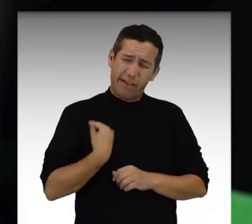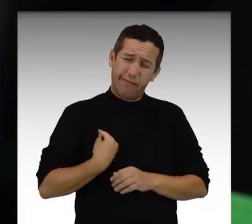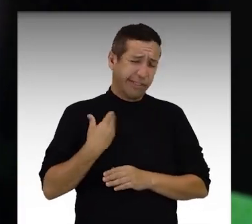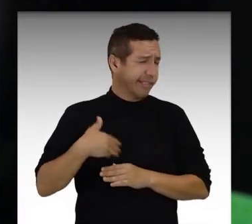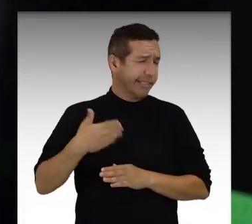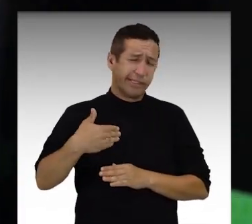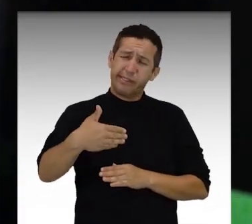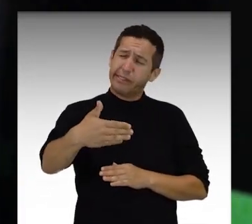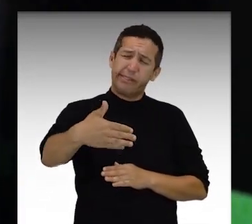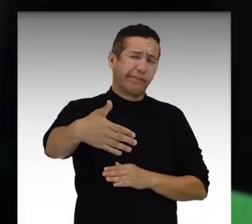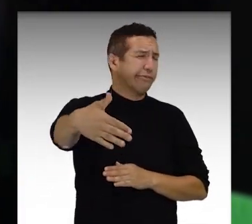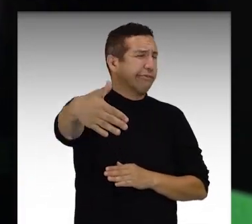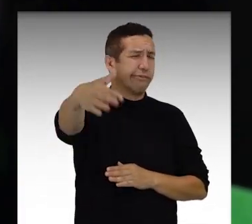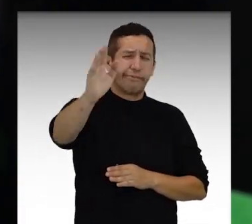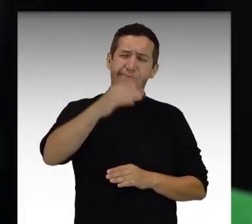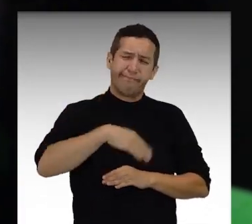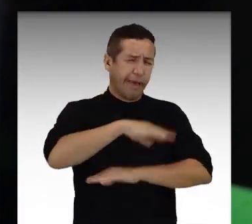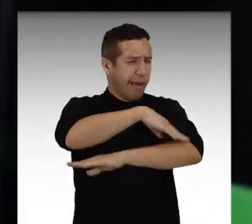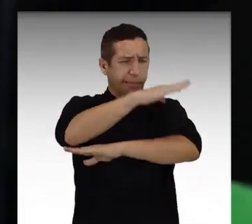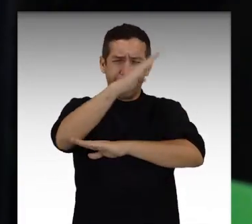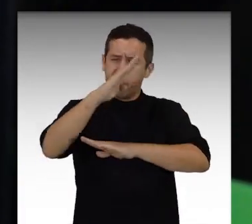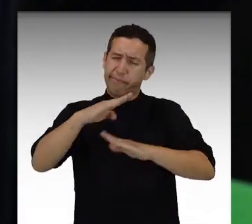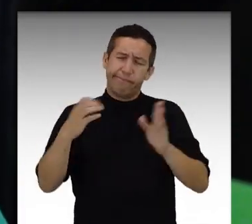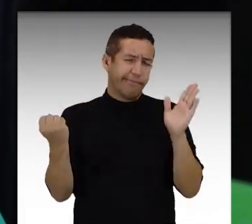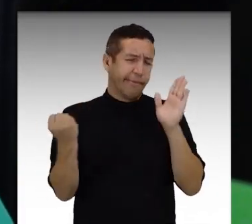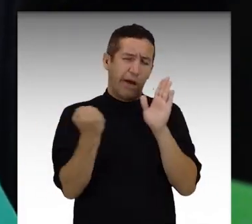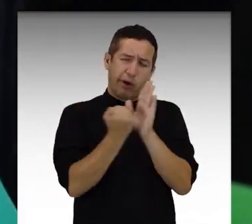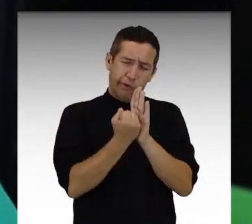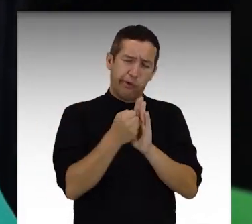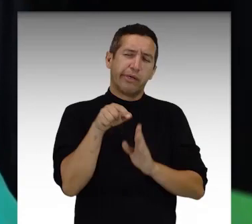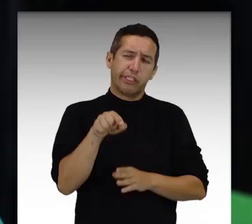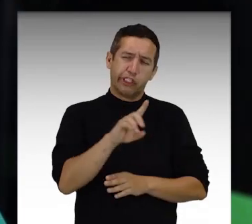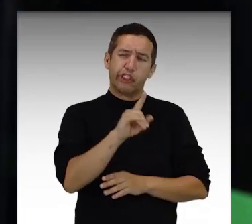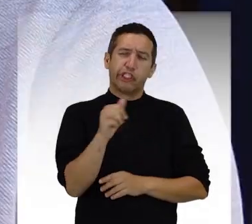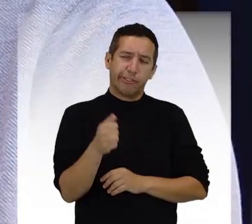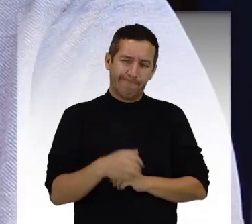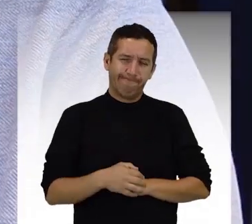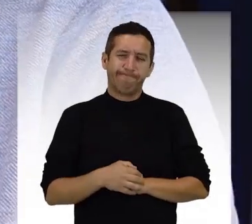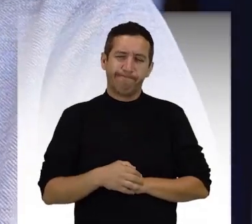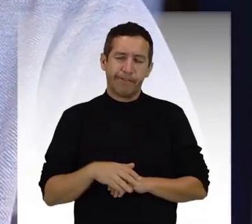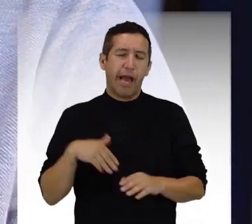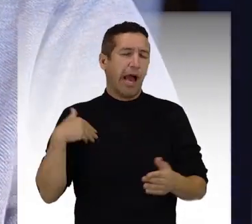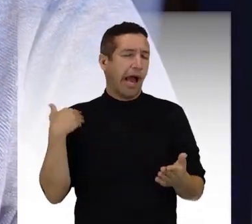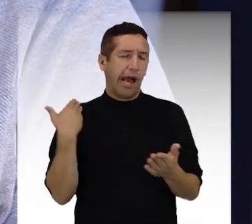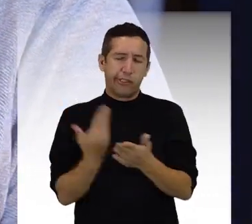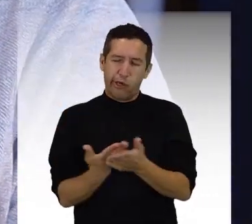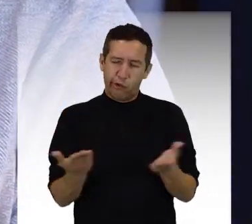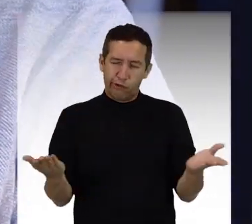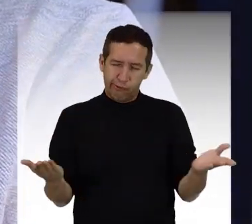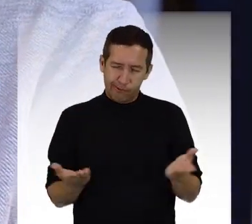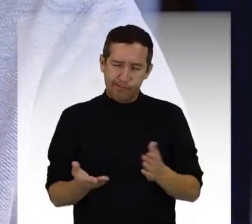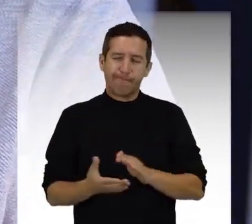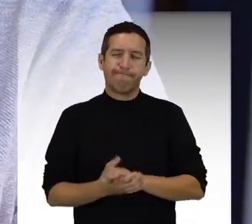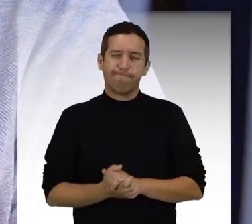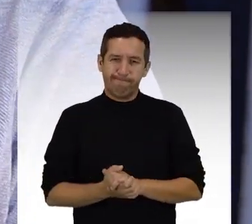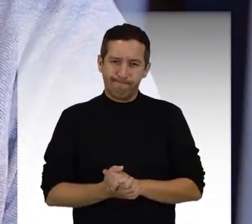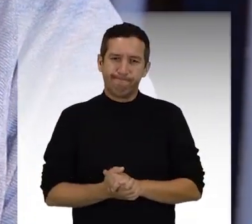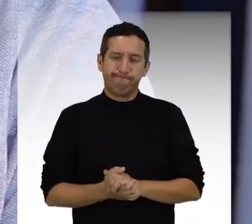pra vida toda. Brumadinho ficou marcado, né, nessa data. Daquele dia para cá, até hoje,